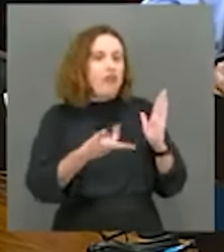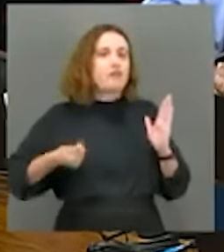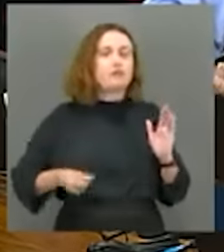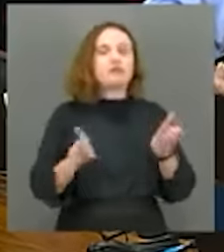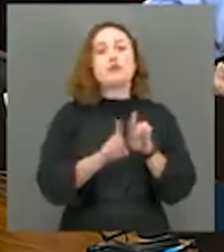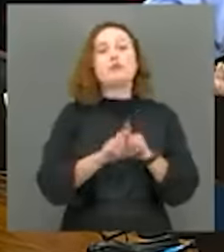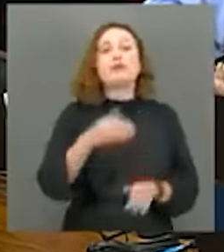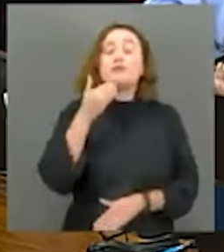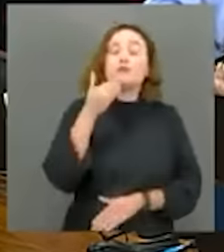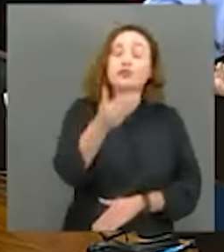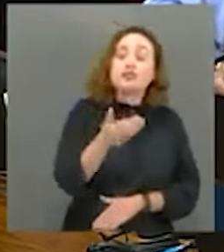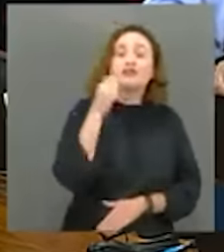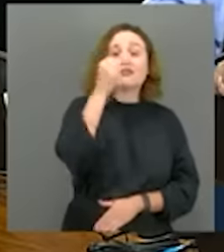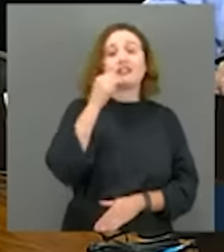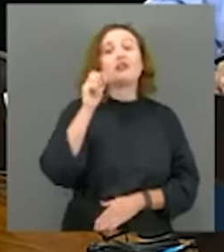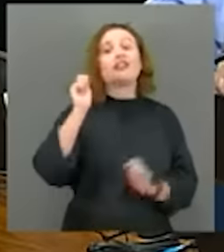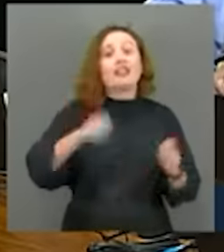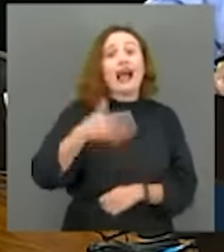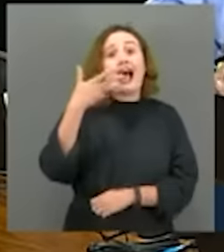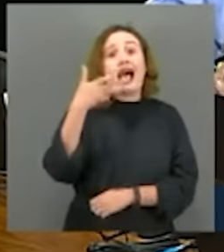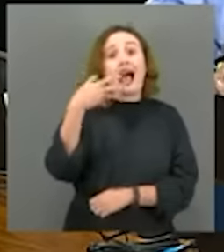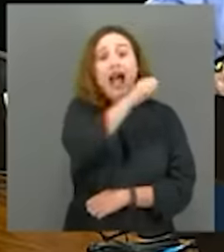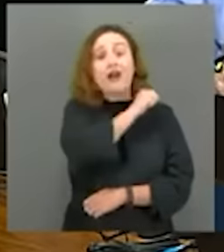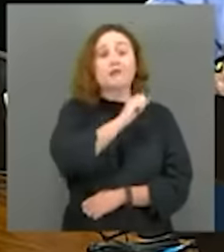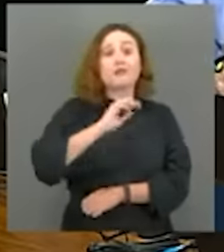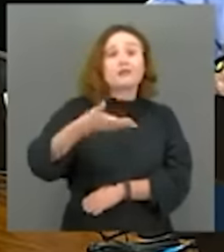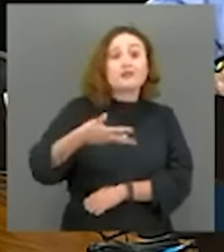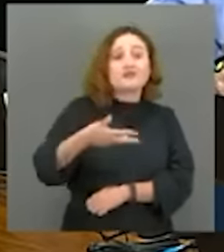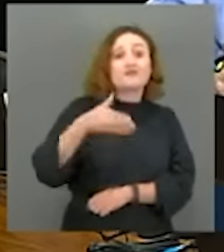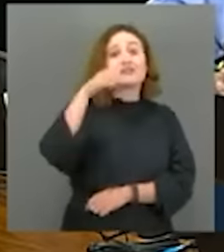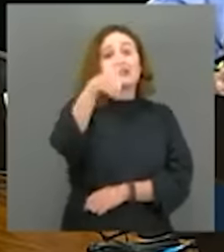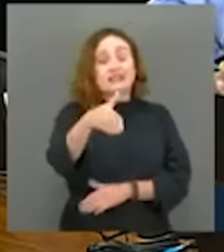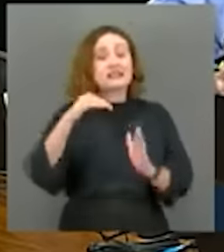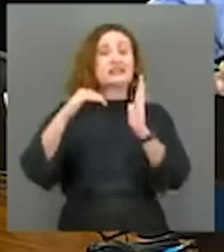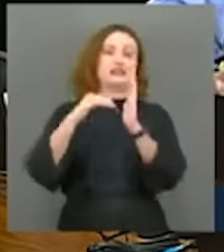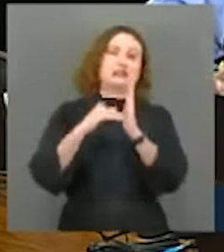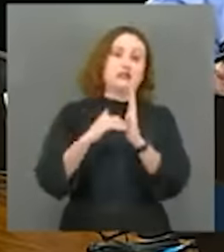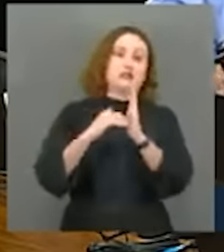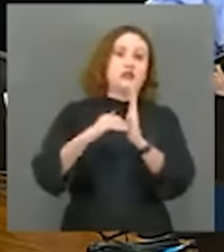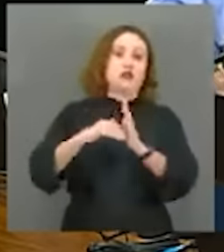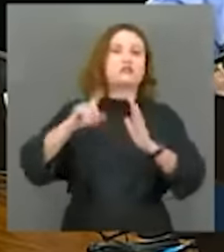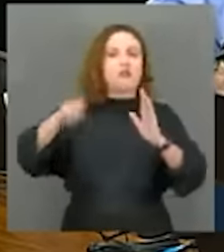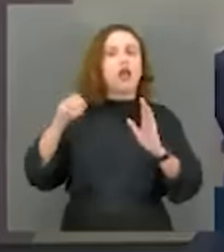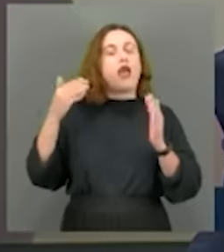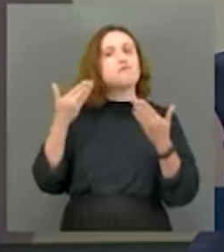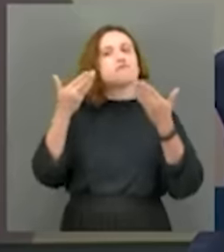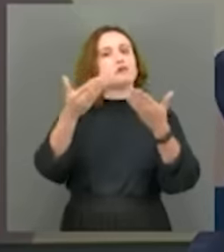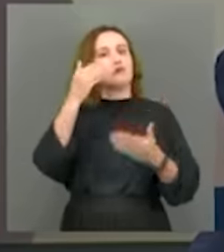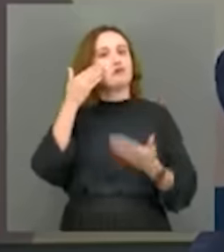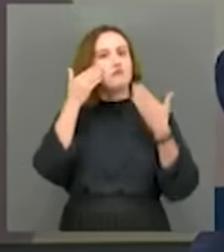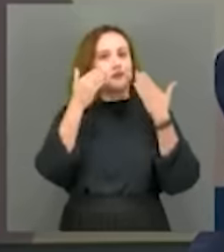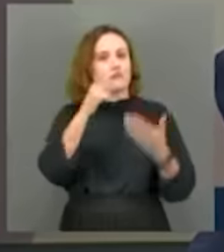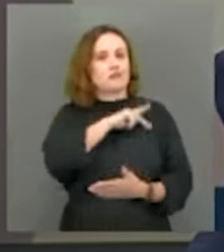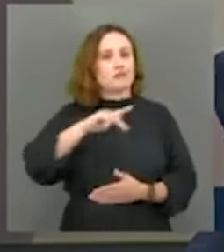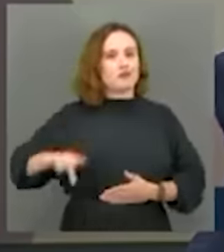levar isso o mais rápido possível pro plenário do Senado pra gente levar a sanção do Presidente da República Obrigado Eh meu caro